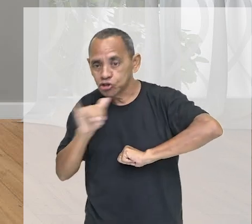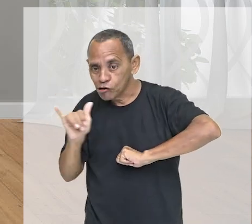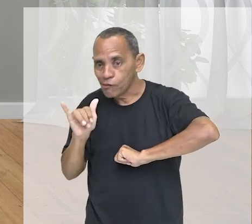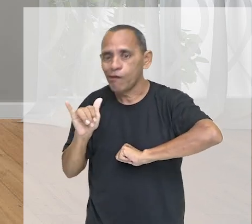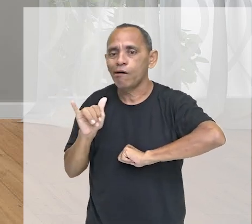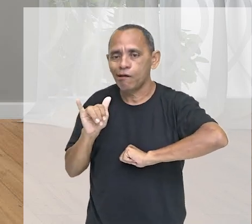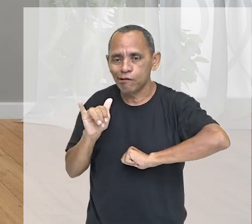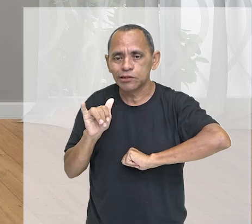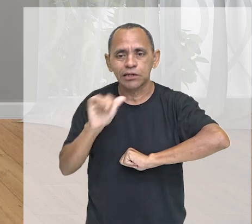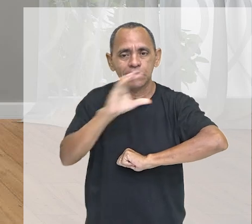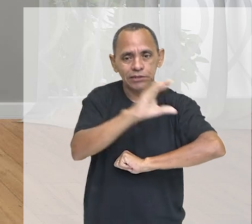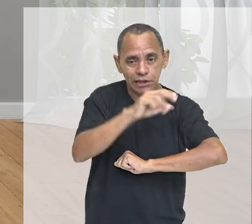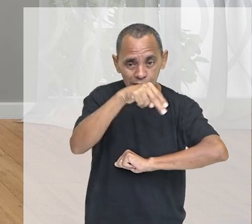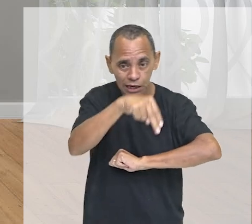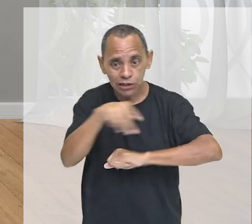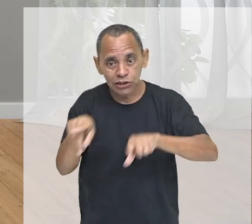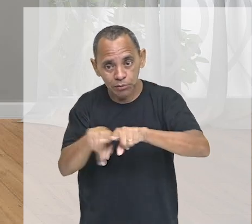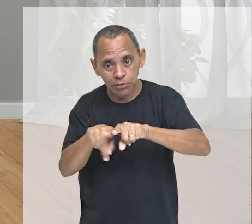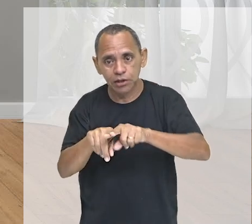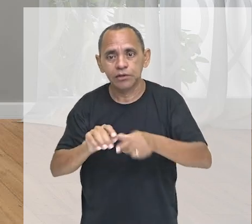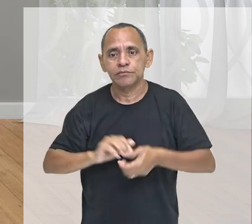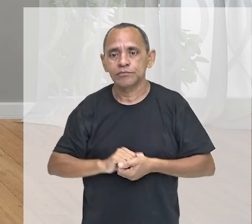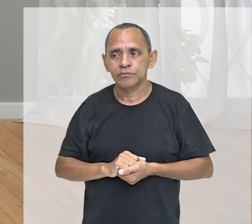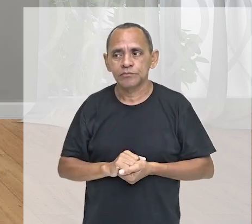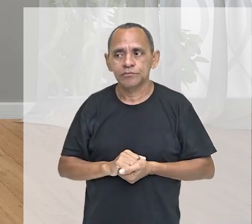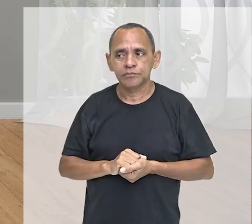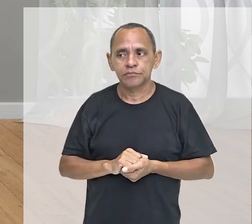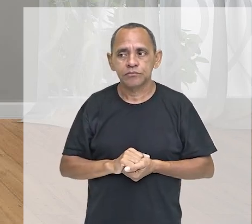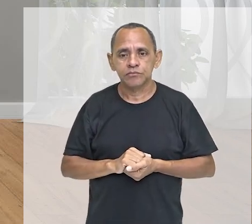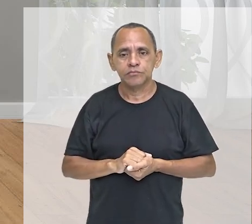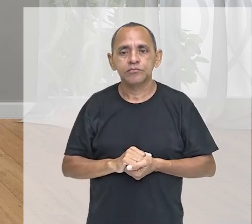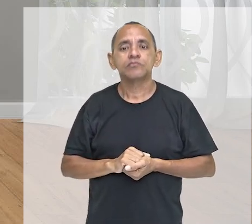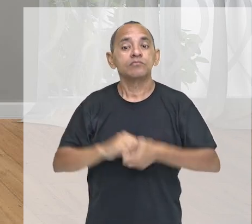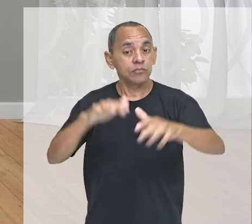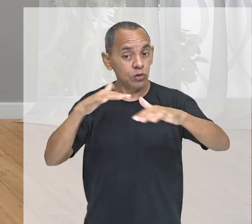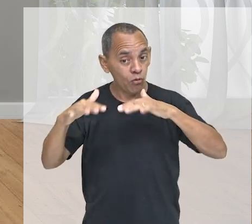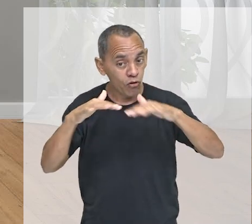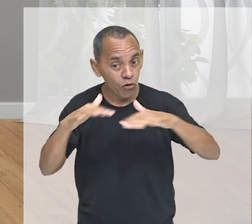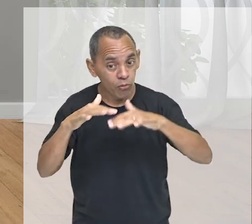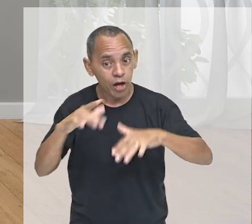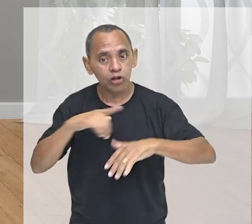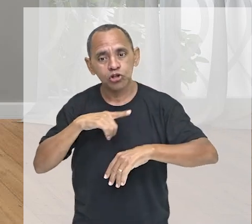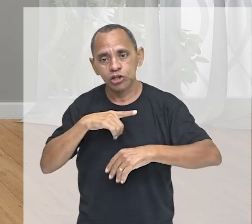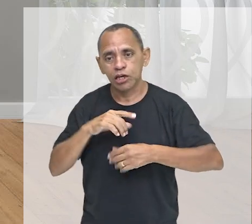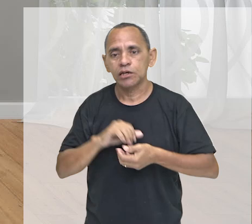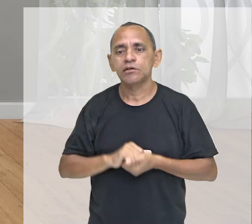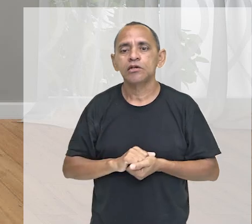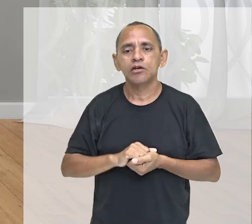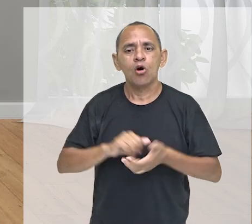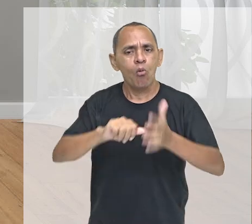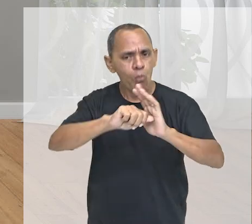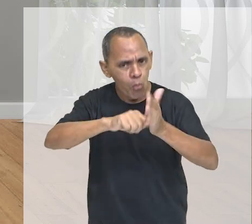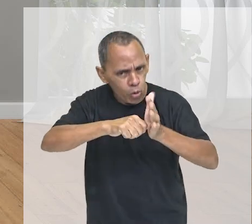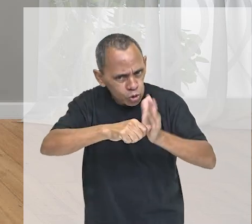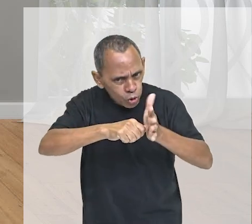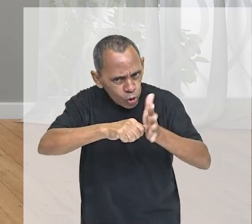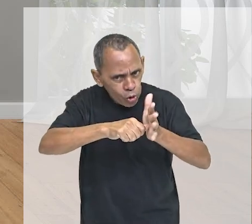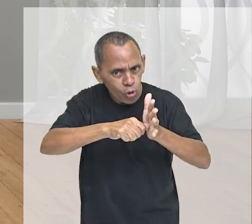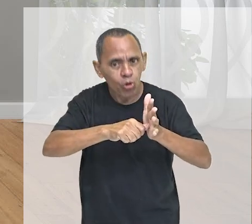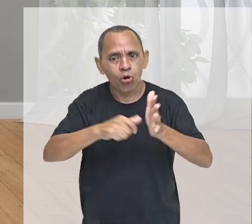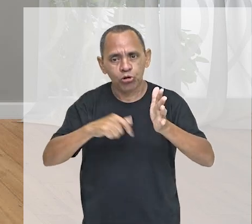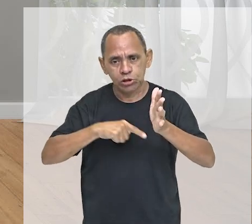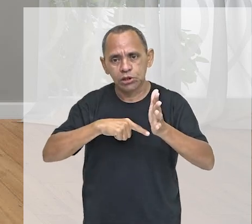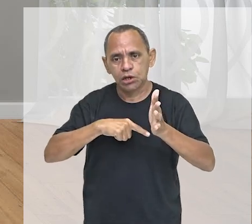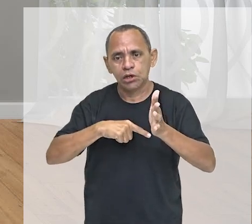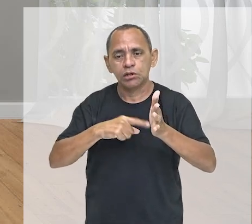em energia cinética. Onde é a energia cinética? É através, você tem um motor e faz girar as palhetas.